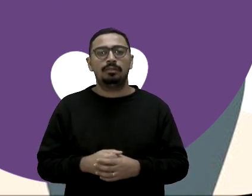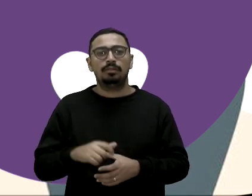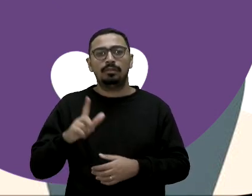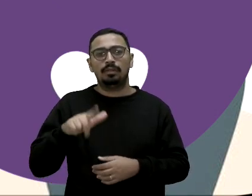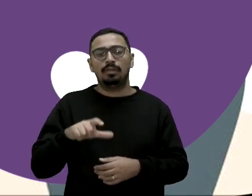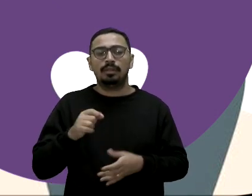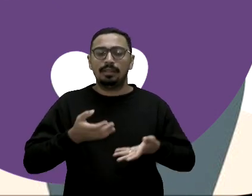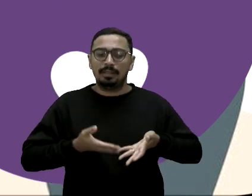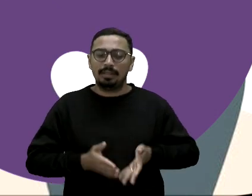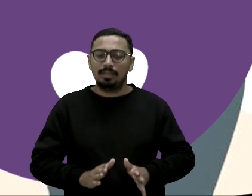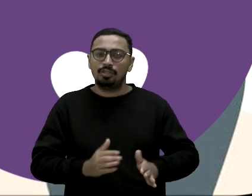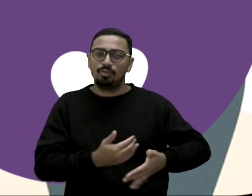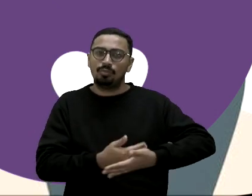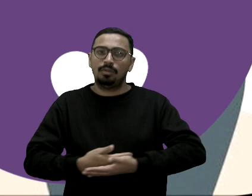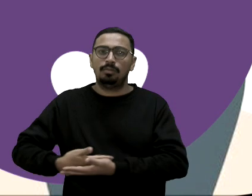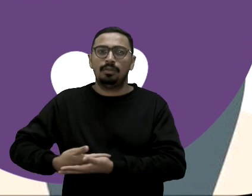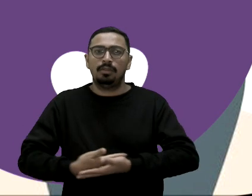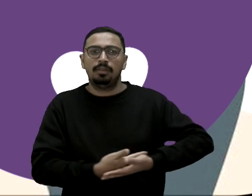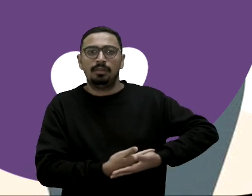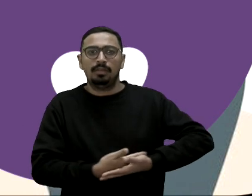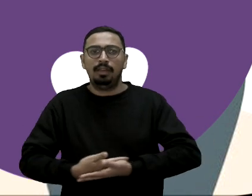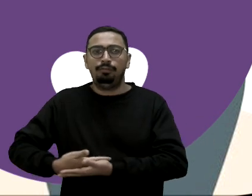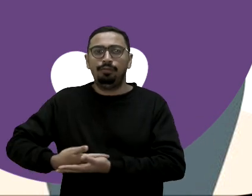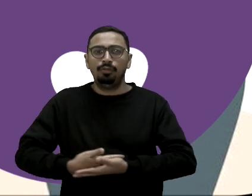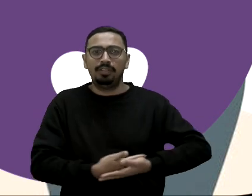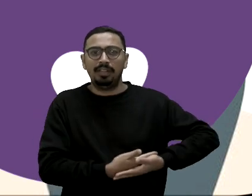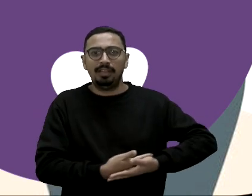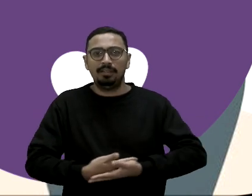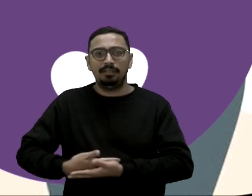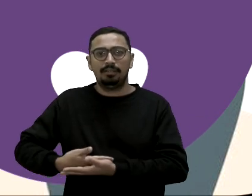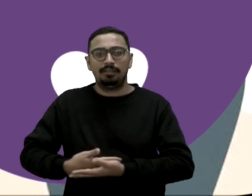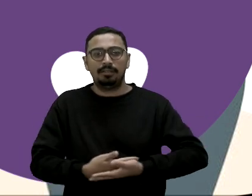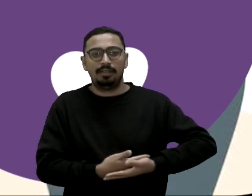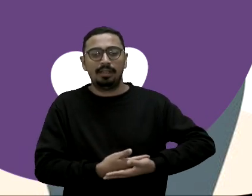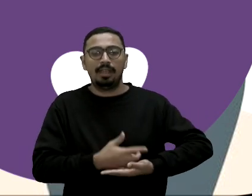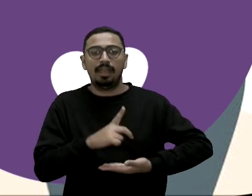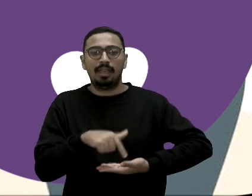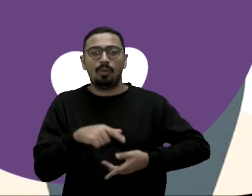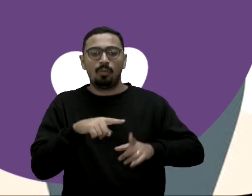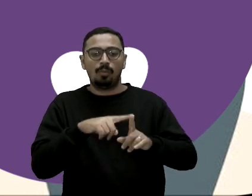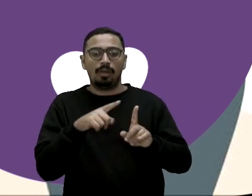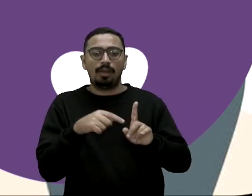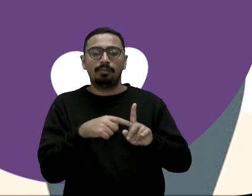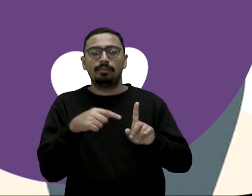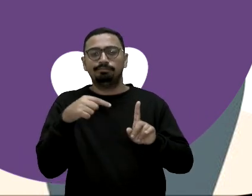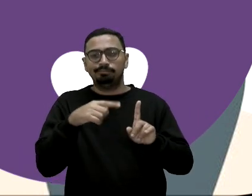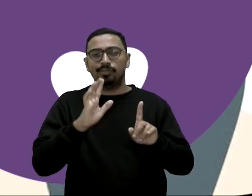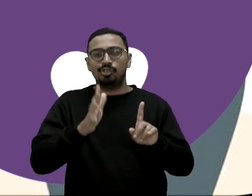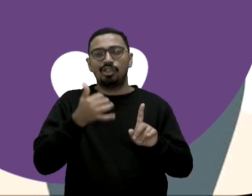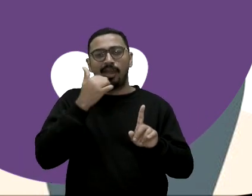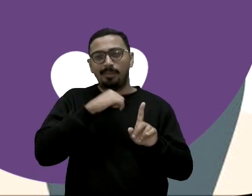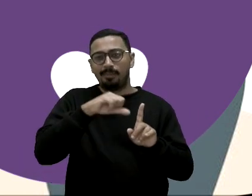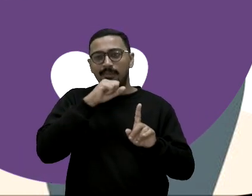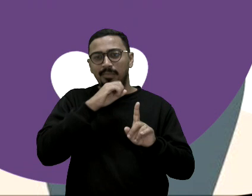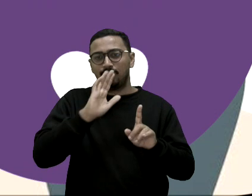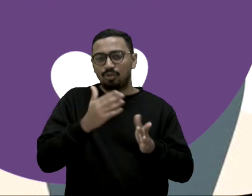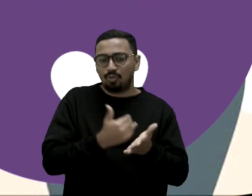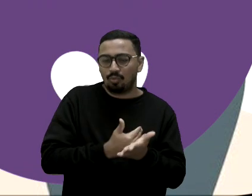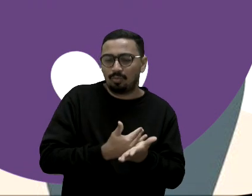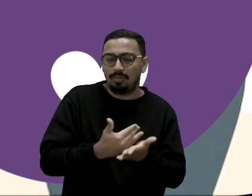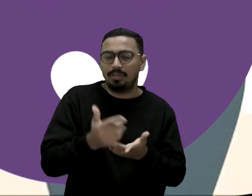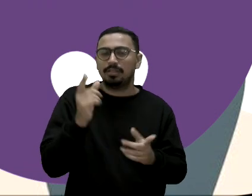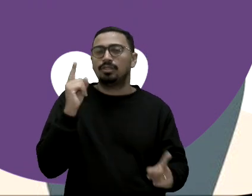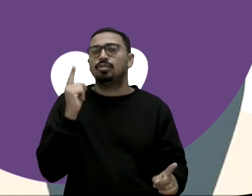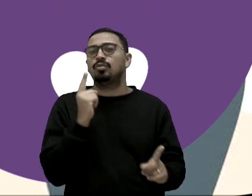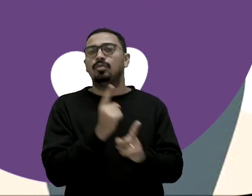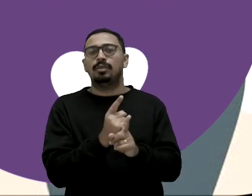nasce uma mãe. Mas essa mãe também já nasce um pouquinho antes, né? Desde o diagnóstico, desde da descoberta